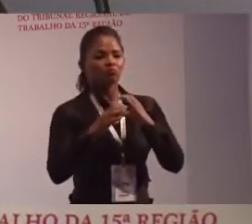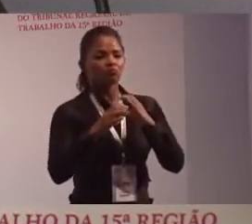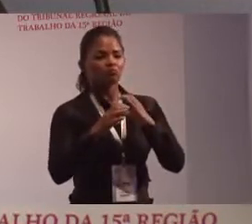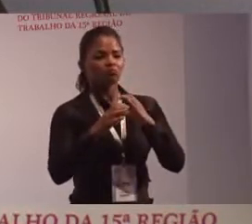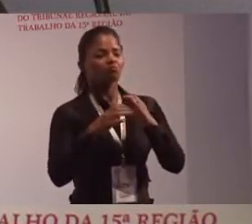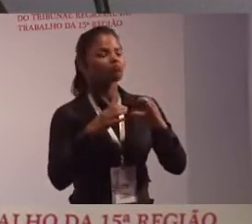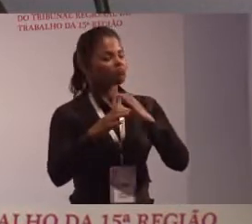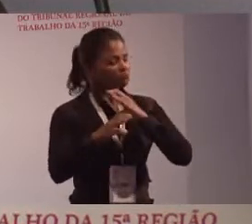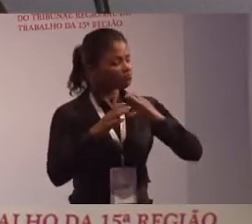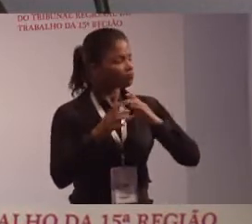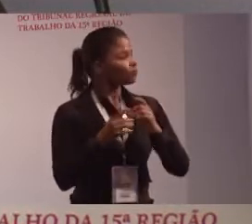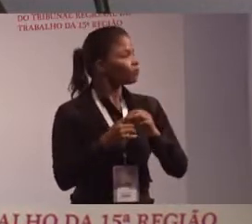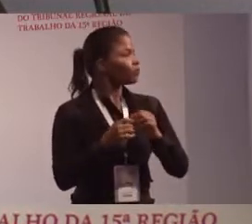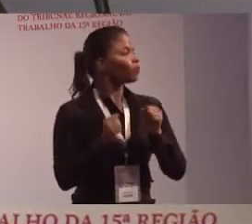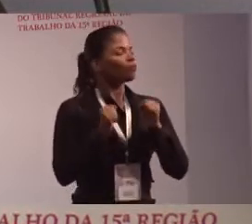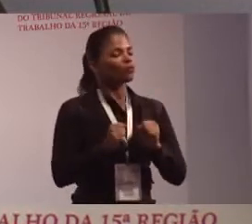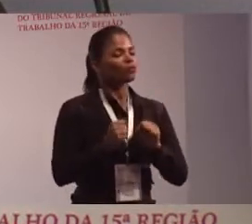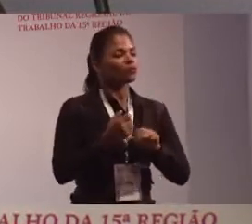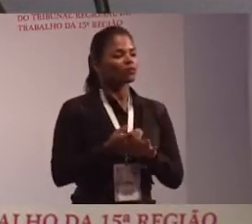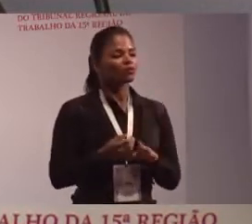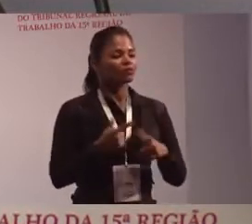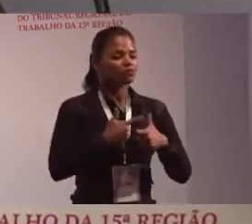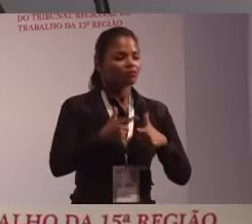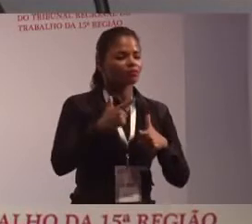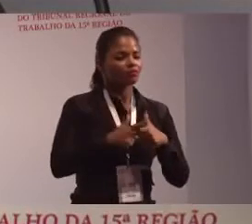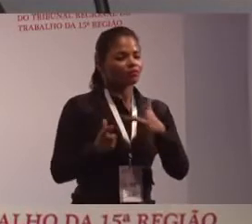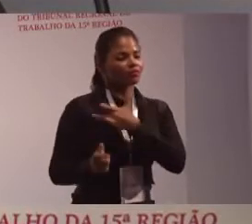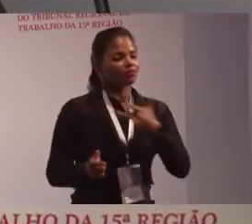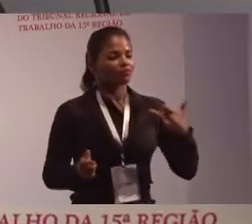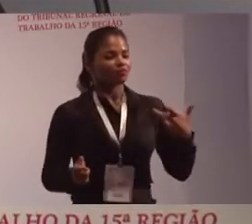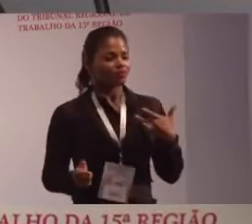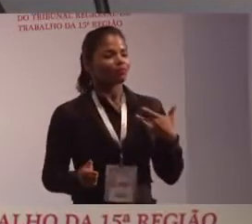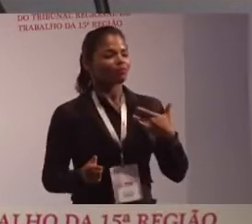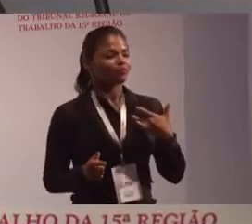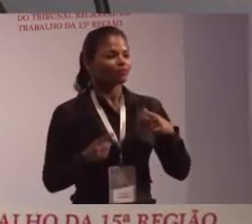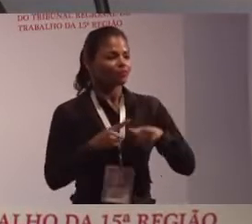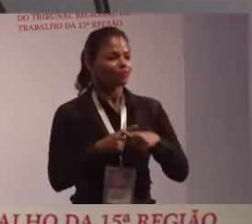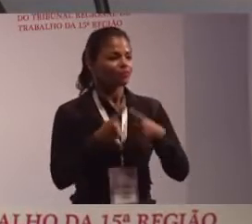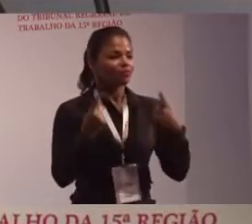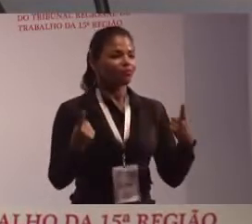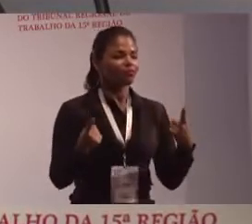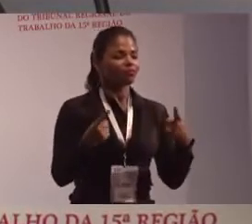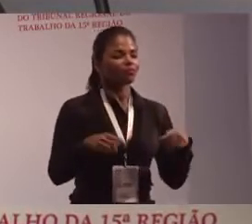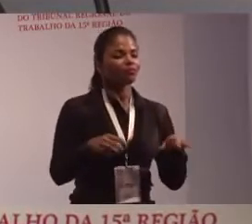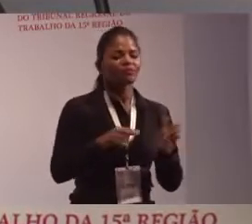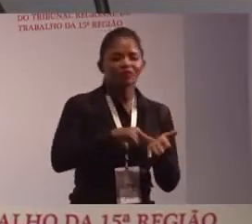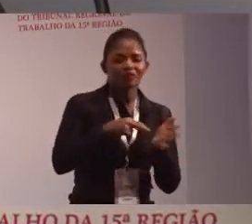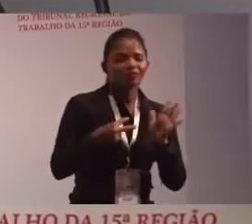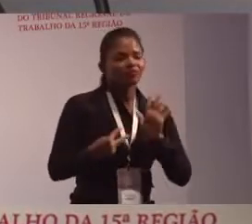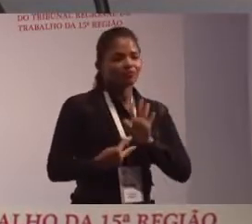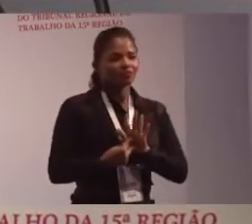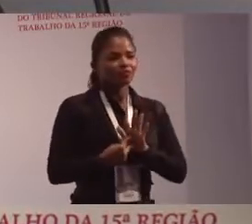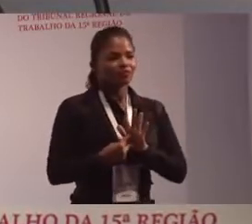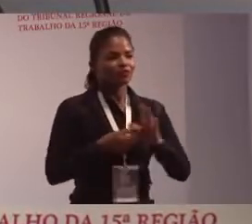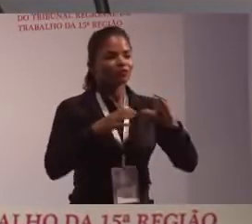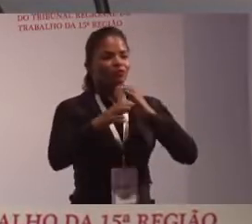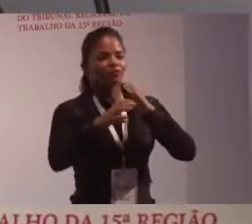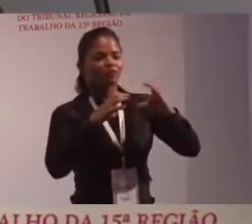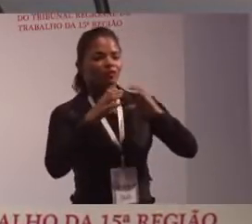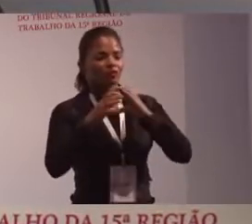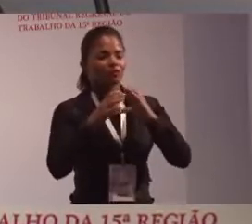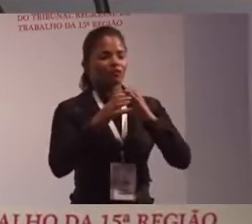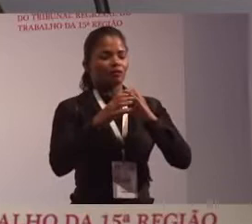alcance da comunicação pode facilitar ações de promoção de saúde, mas maior alcance não significa necessariamente uma comunicação